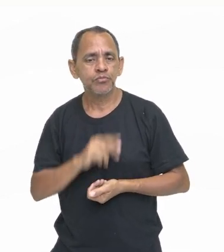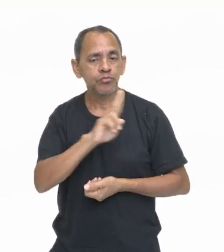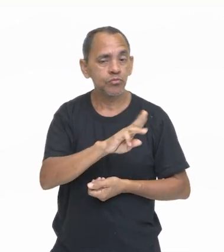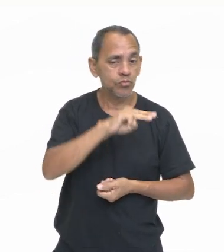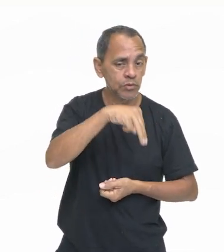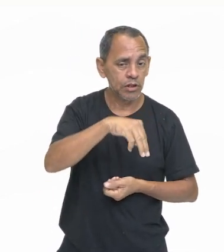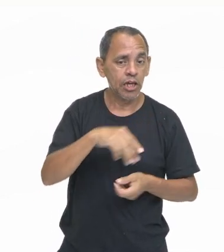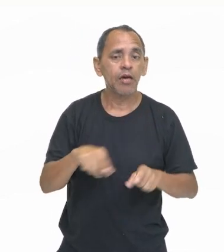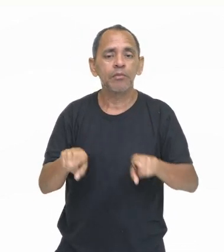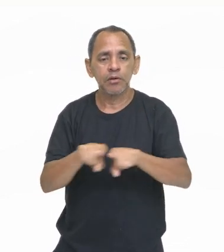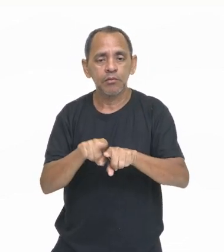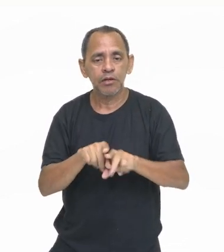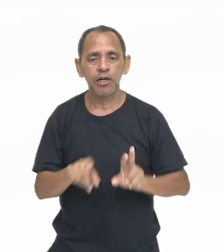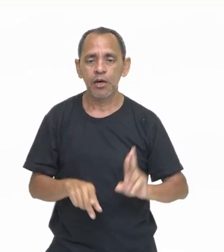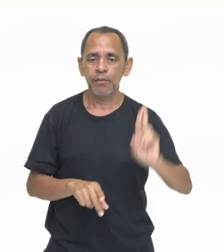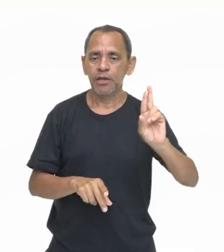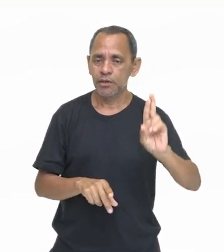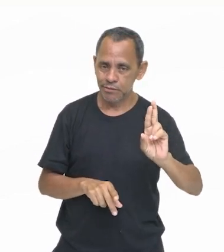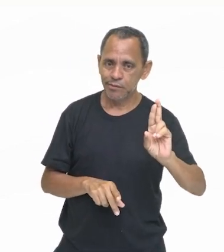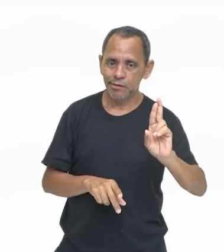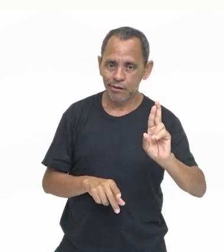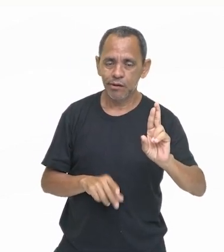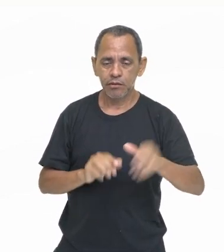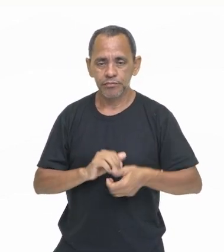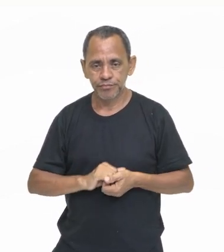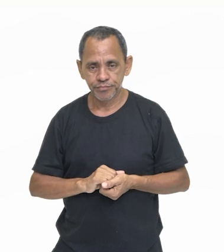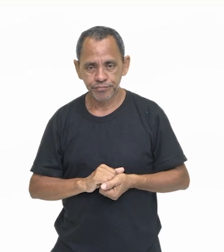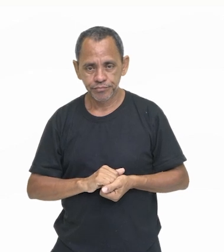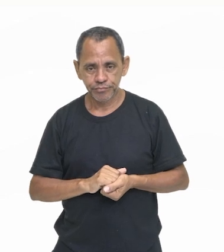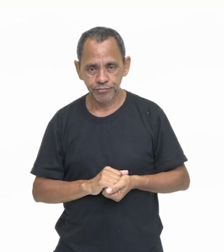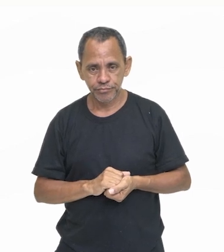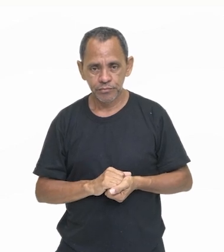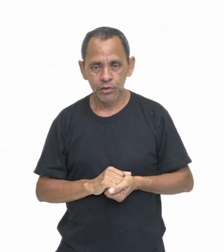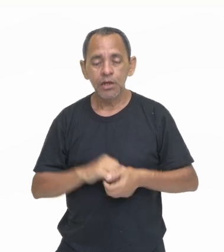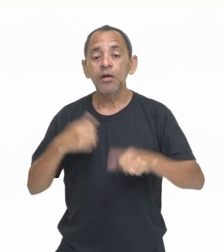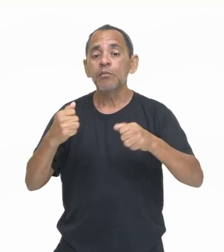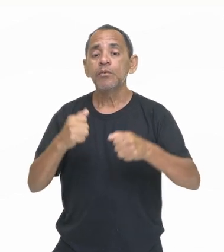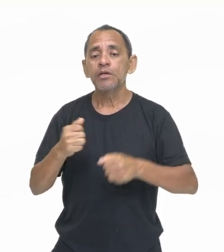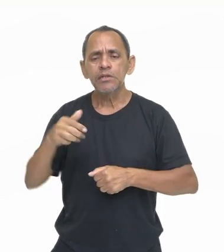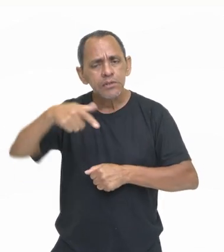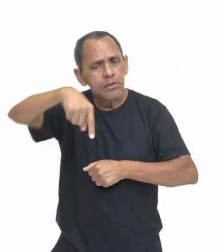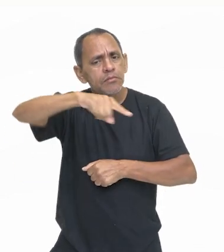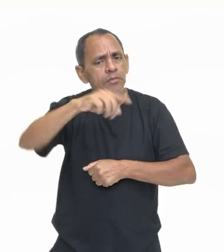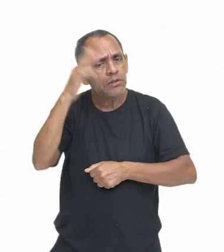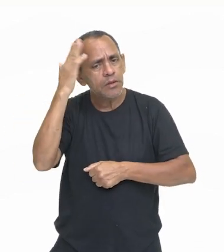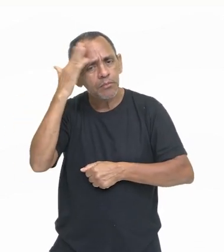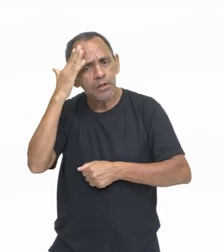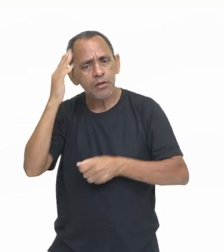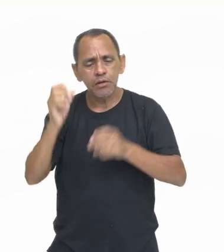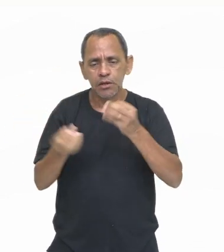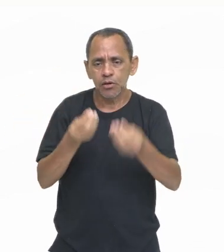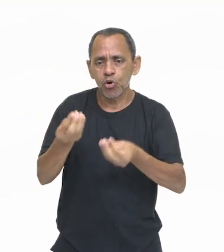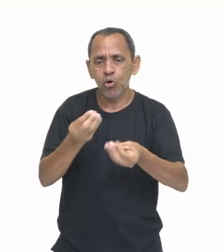realizar as operações. Então você precisa saber converter, certo? E aí